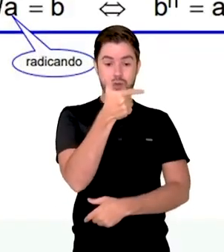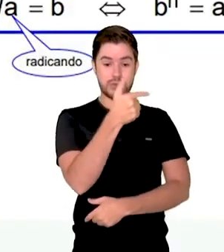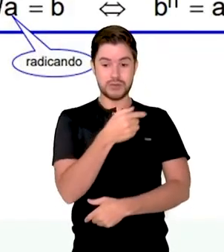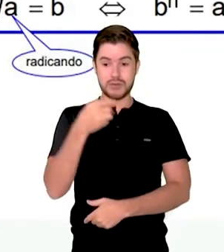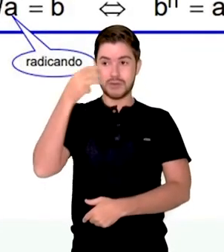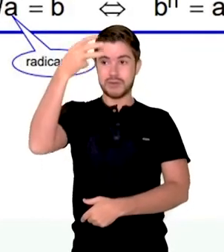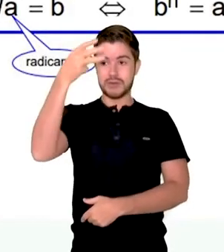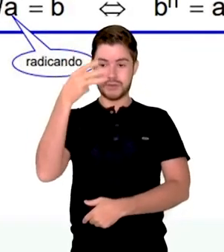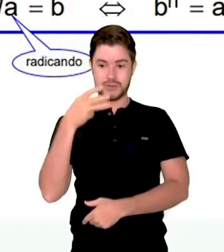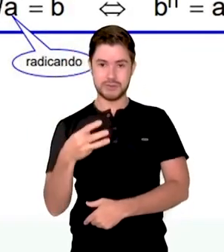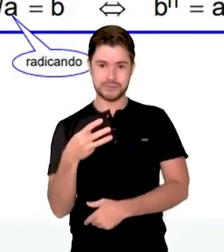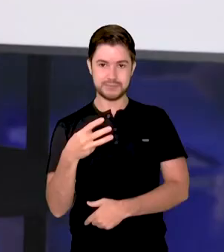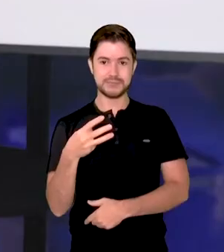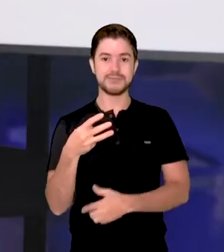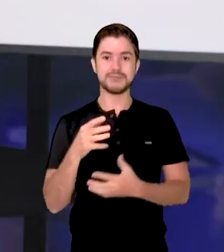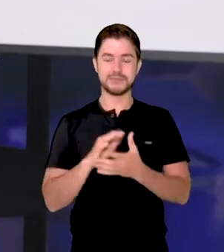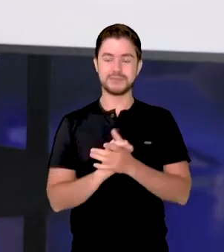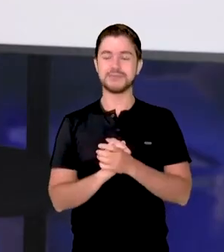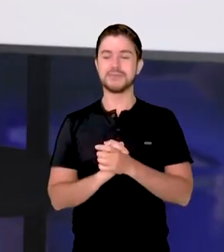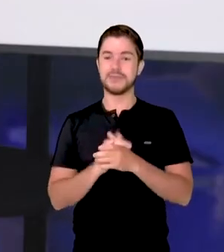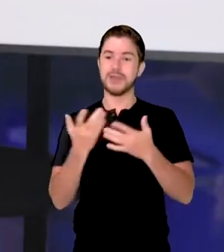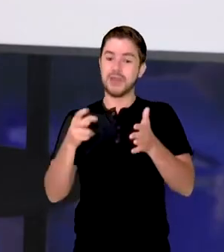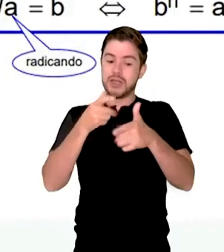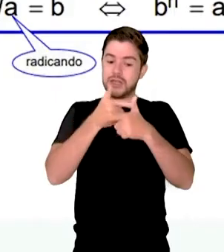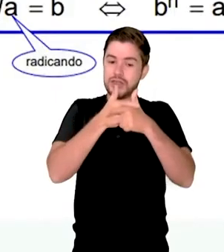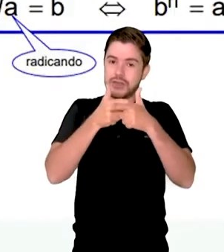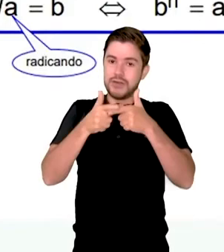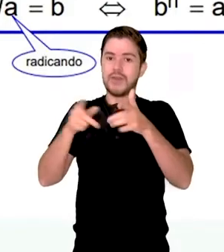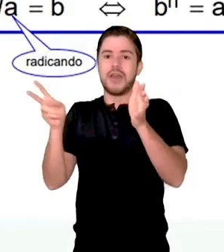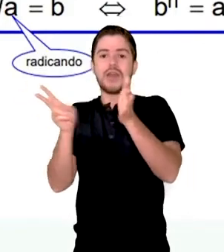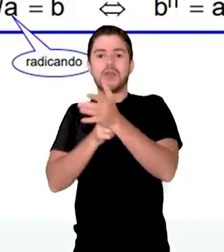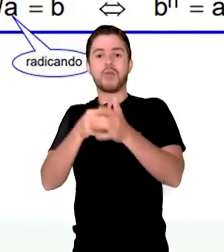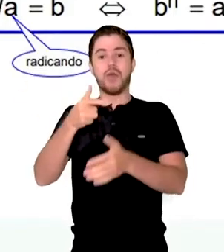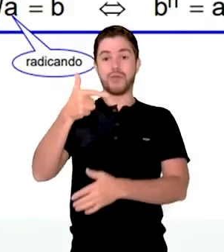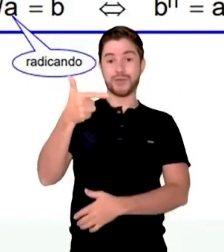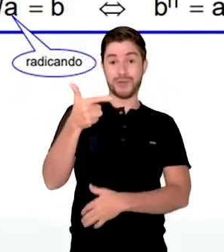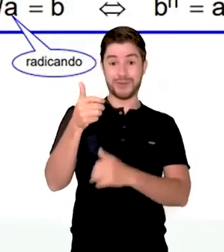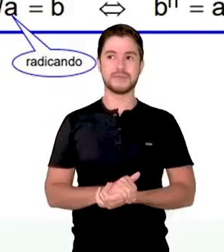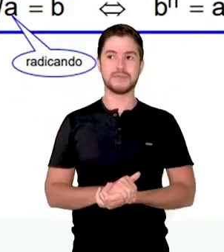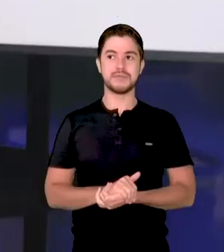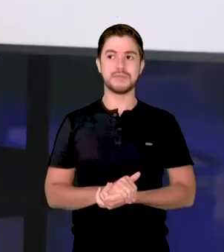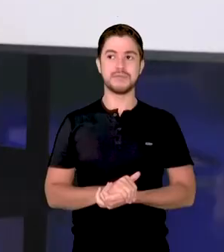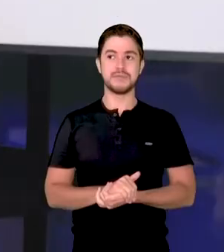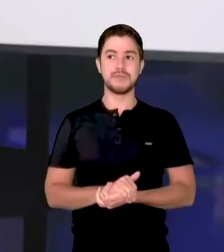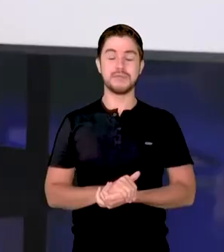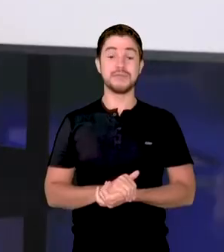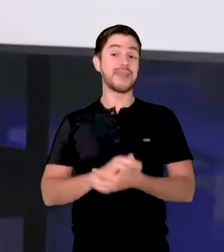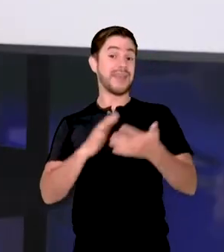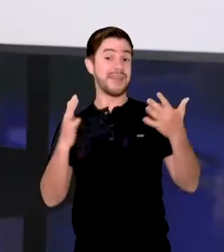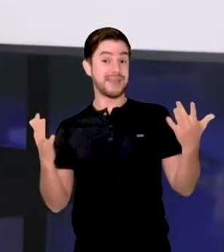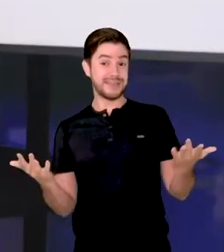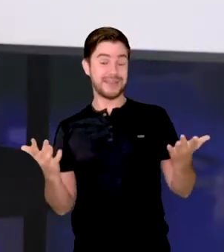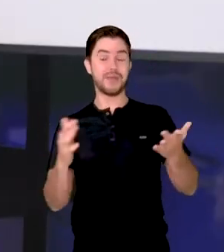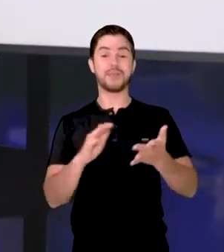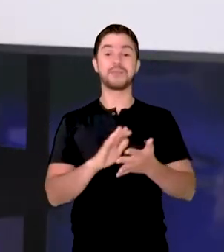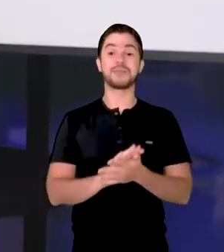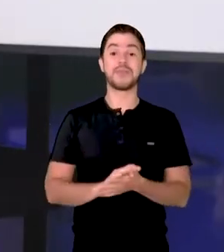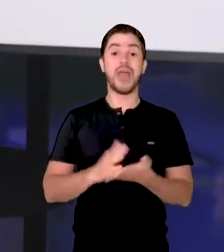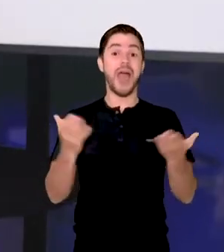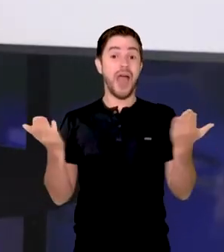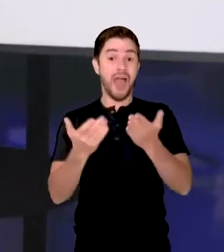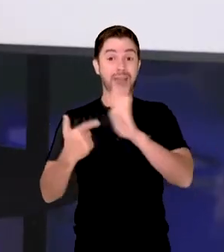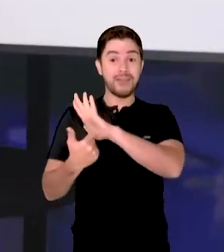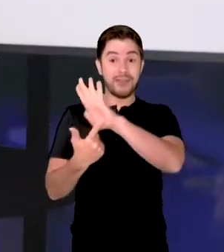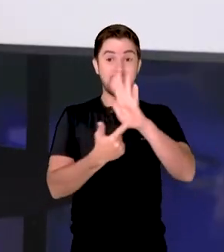pelo três de mim se dividindo isso tá doido beleza então o pessoal aqui